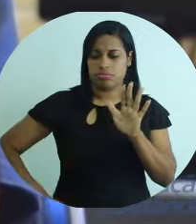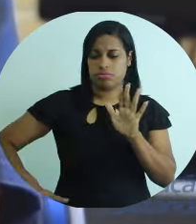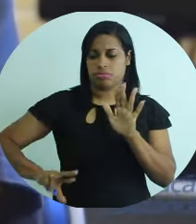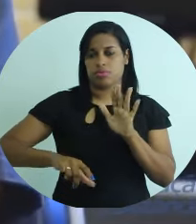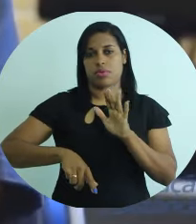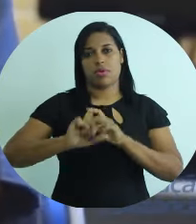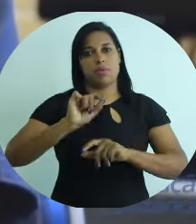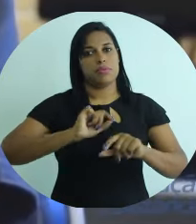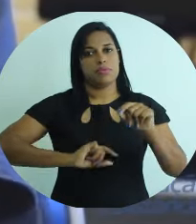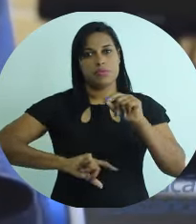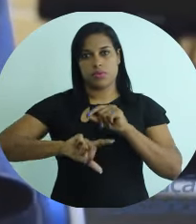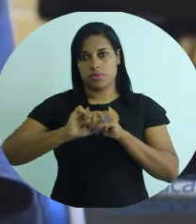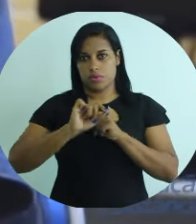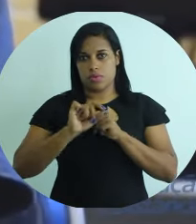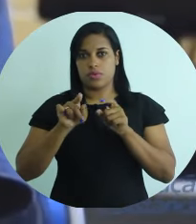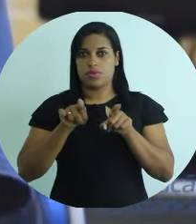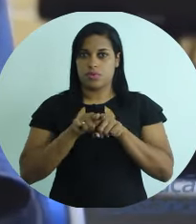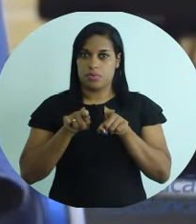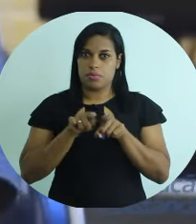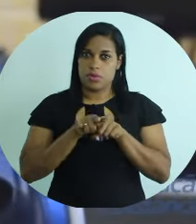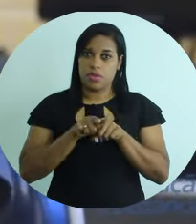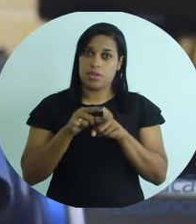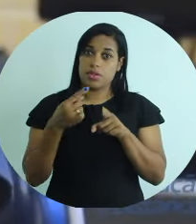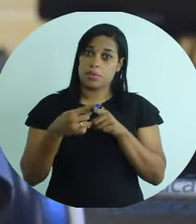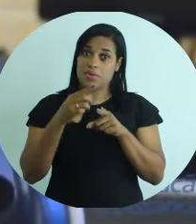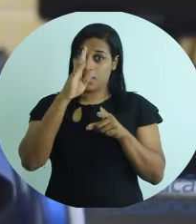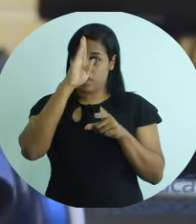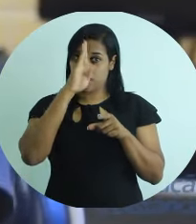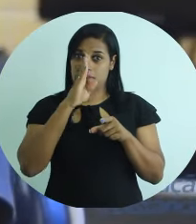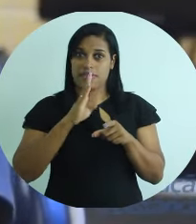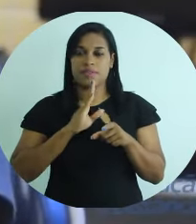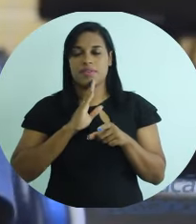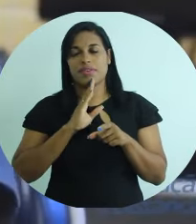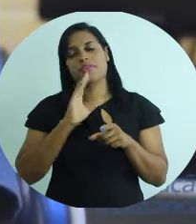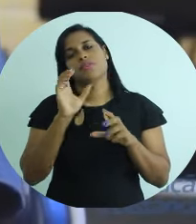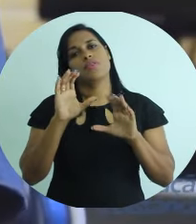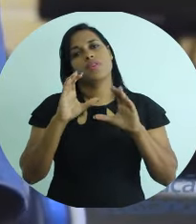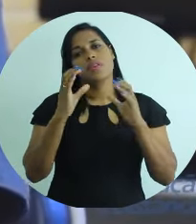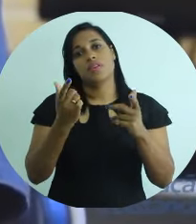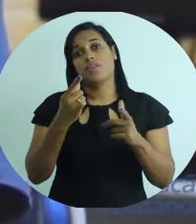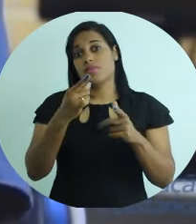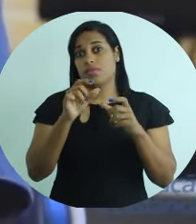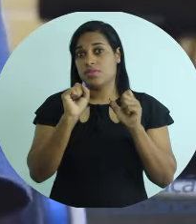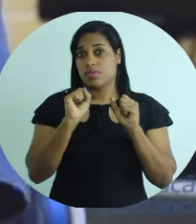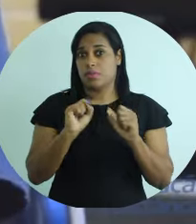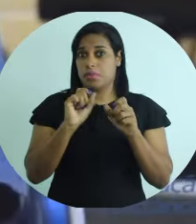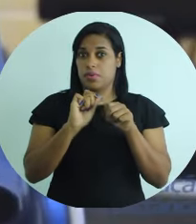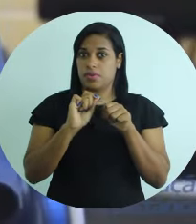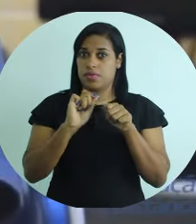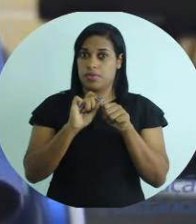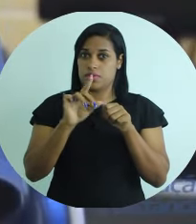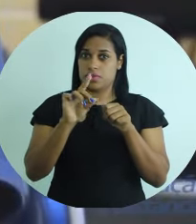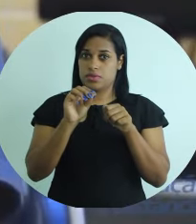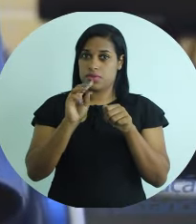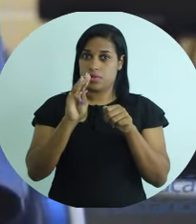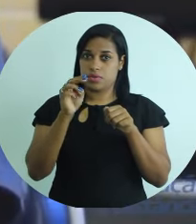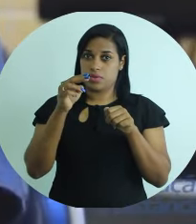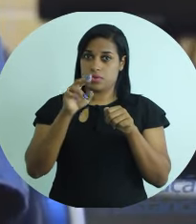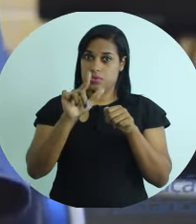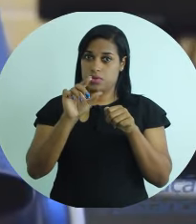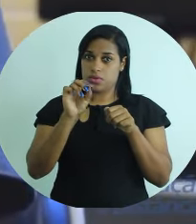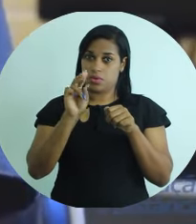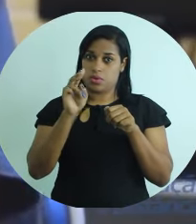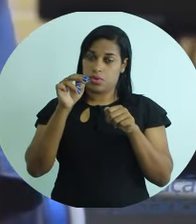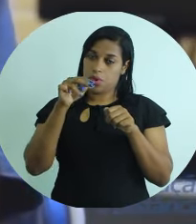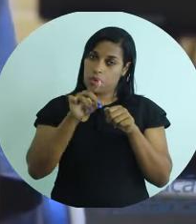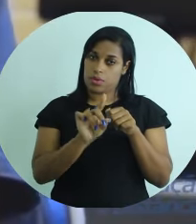de manipulação e edição e, segundo, porque ele é gratuito. Sim, você pode fazer o download dele, você pode baixar ele, você